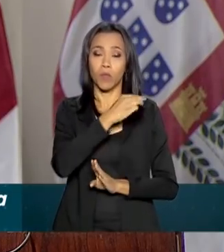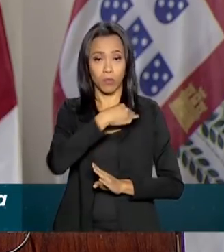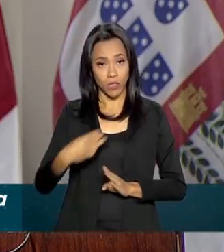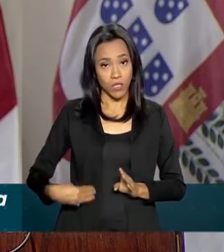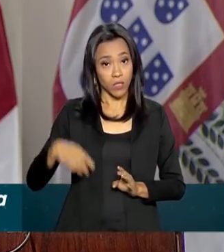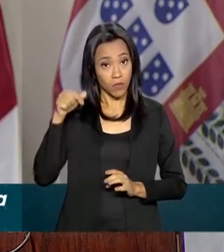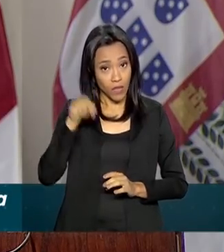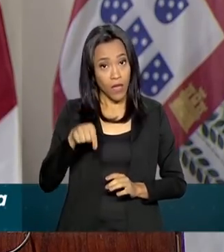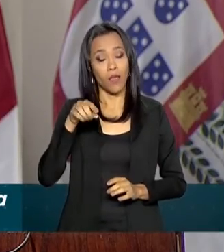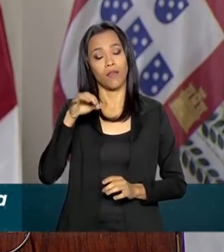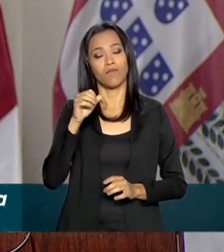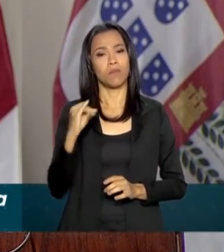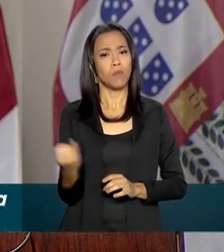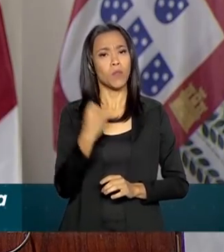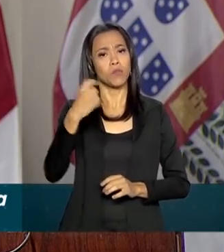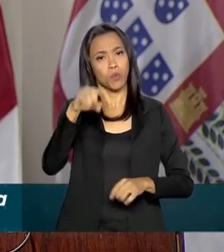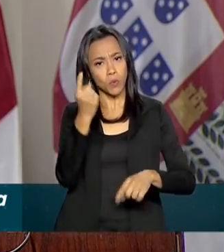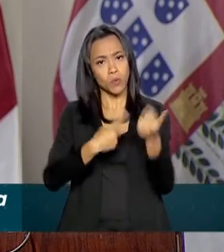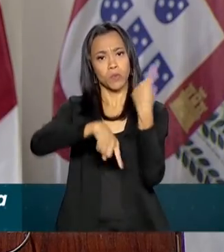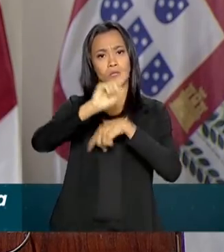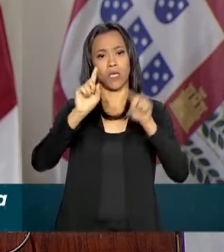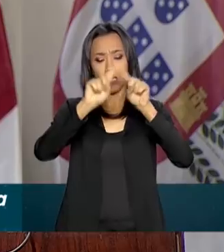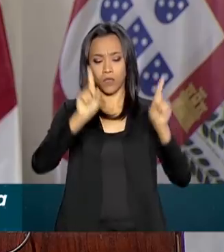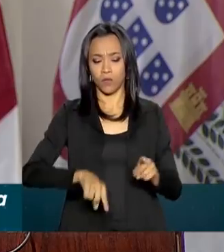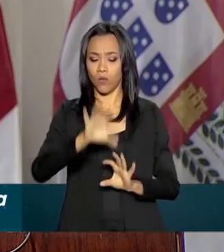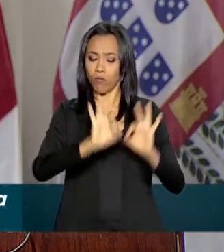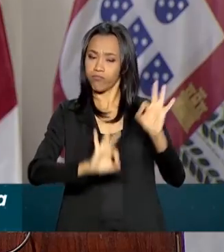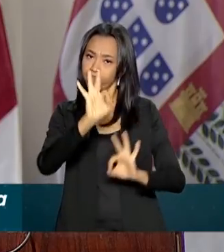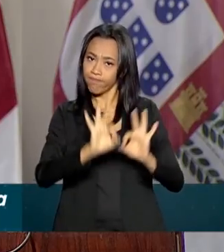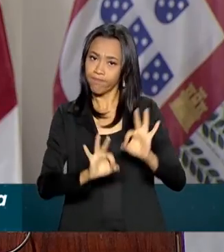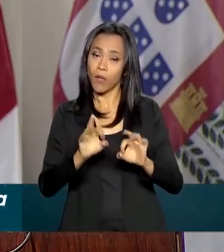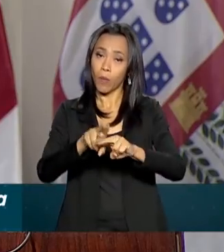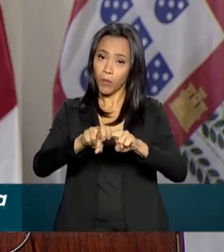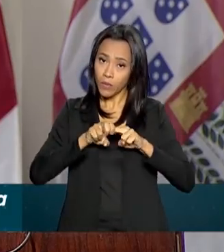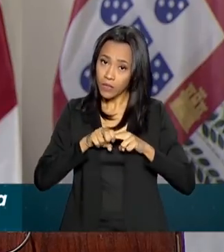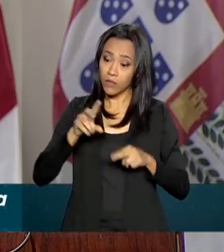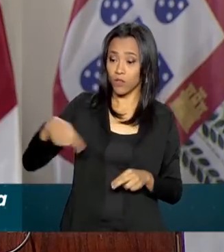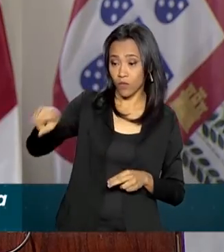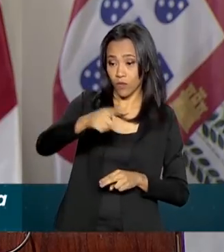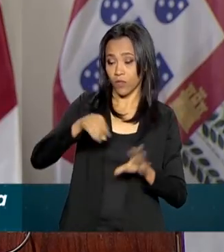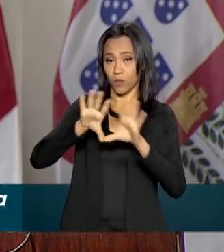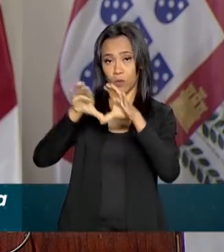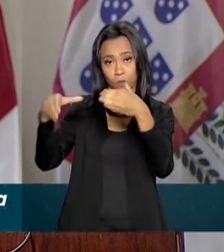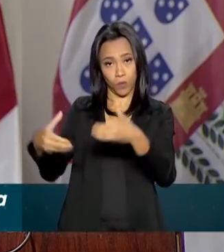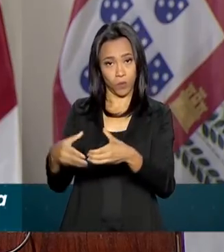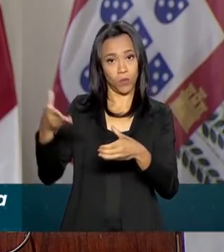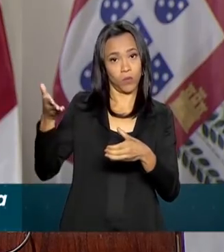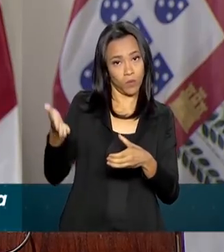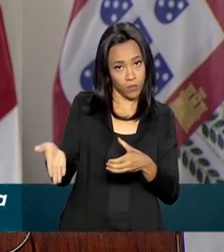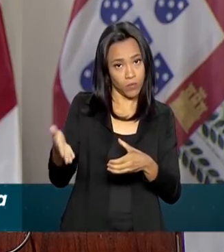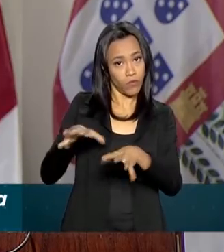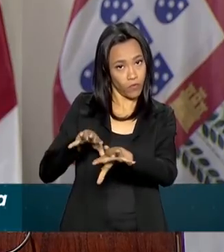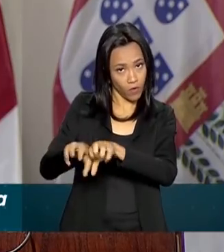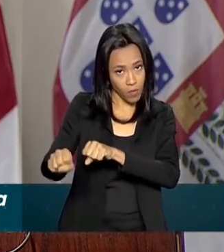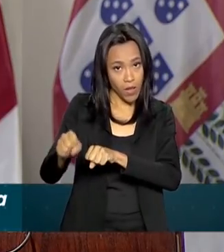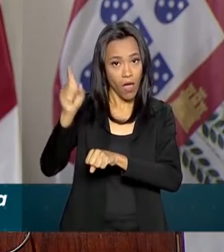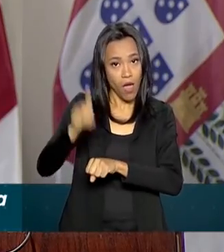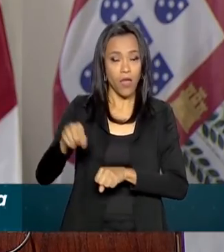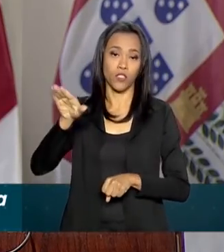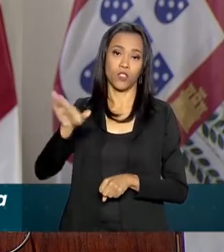projeto é para essa tarefa que os formandos do instituto rio branco são hoje convocados